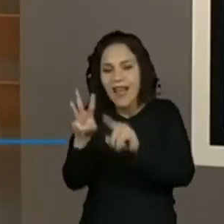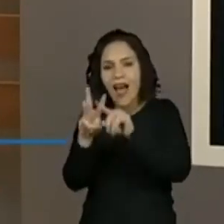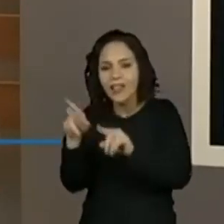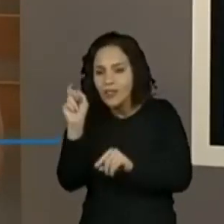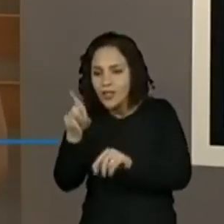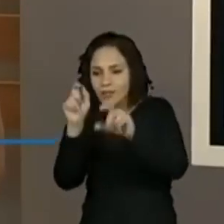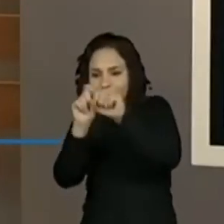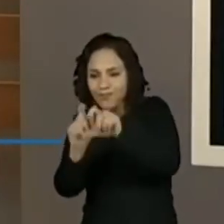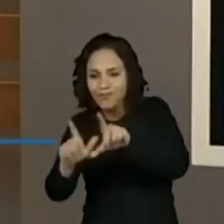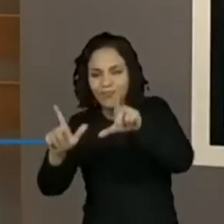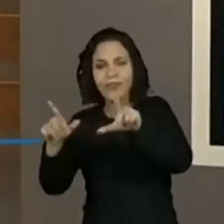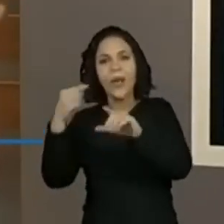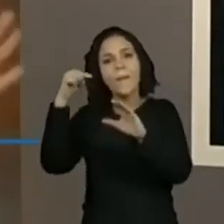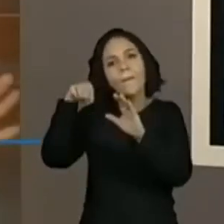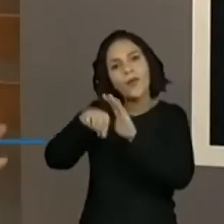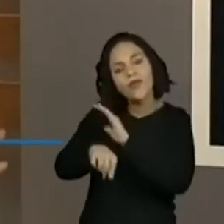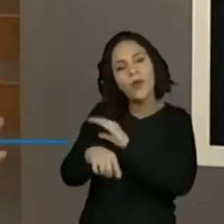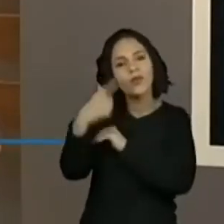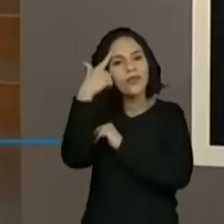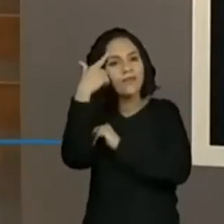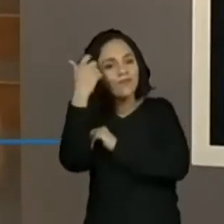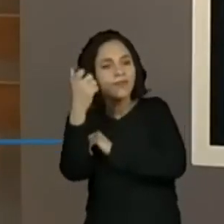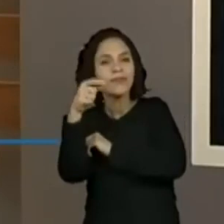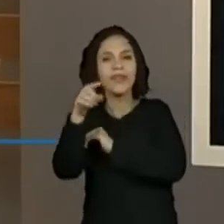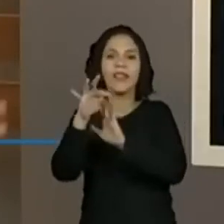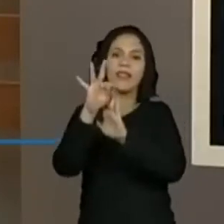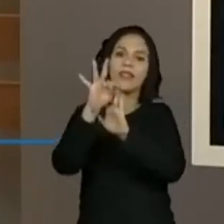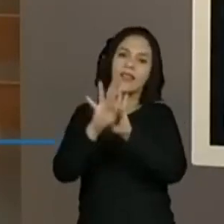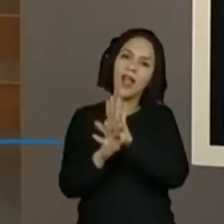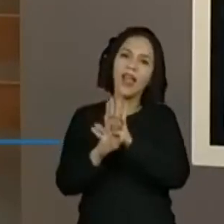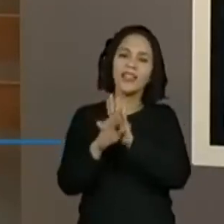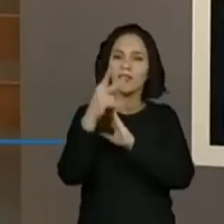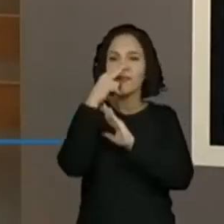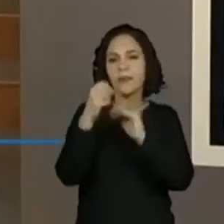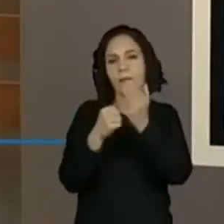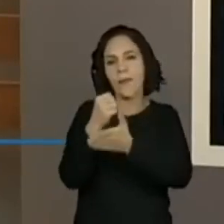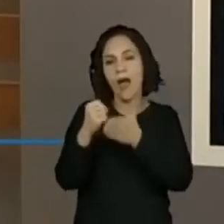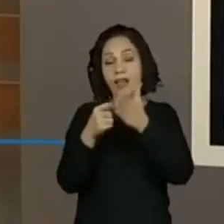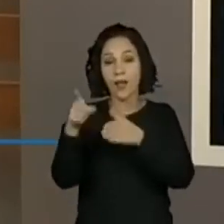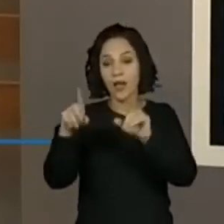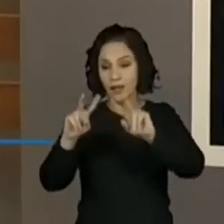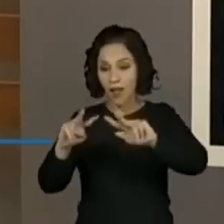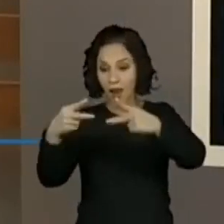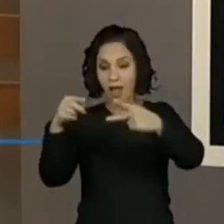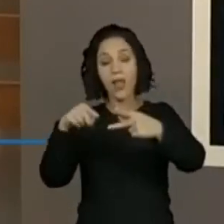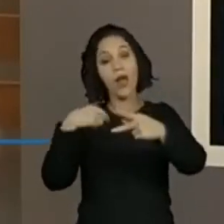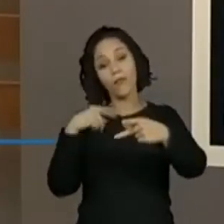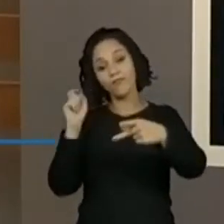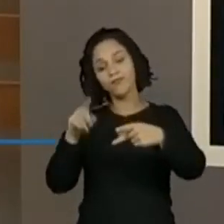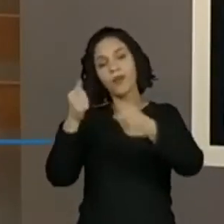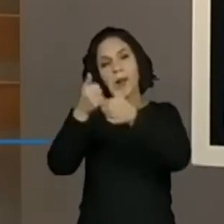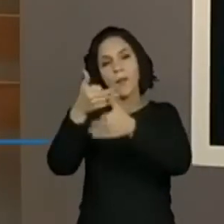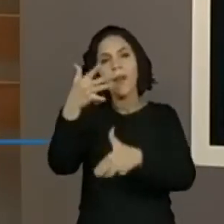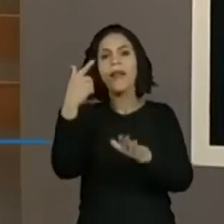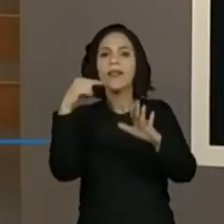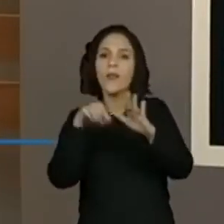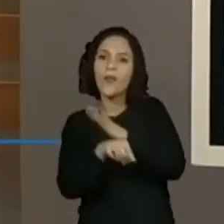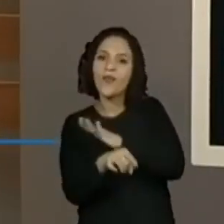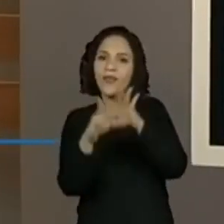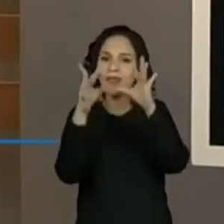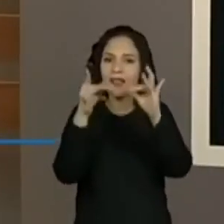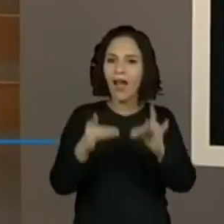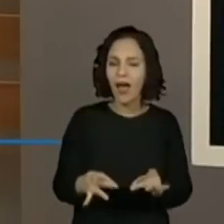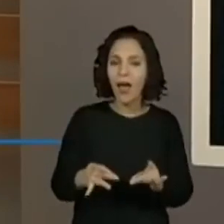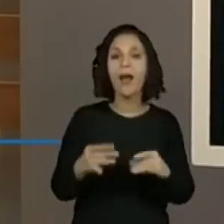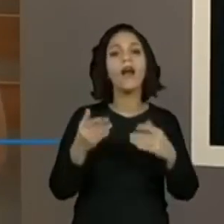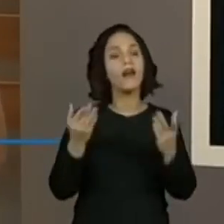você ir mais a fundo de alguma ideia que o texto abordou superficialmente, mas pode ter despertado seu interesse. Então, fica lá o box